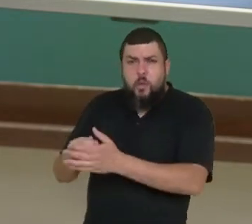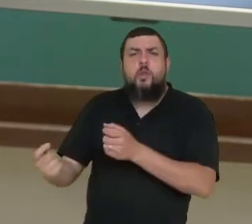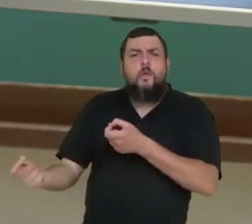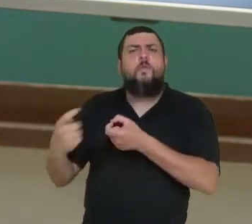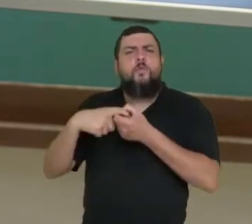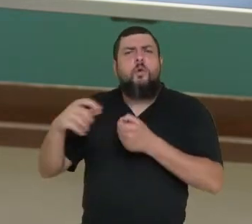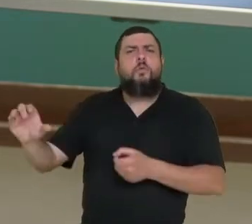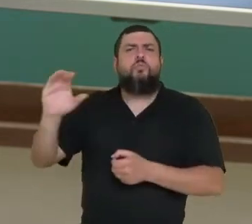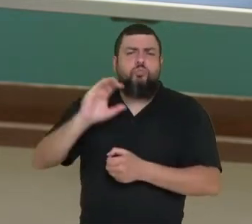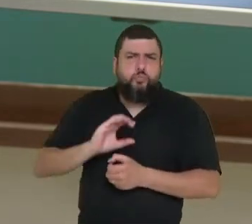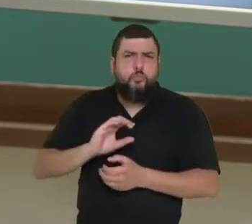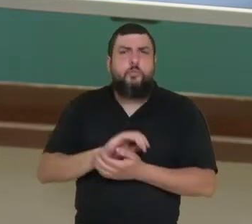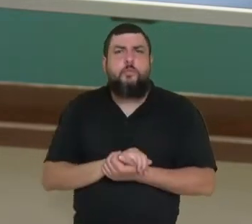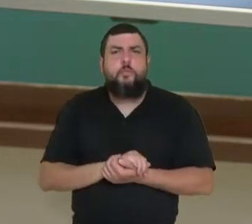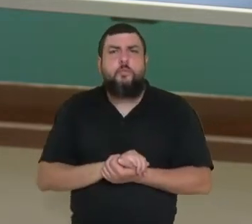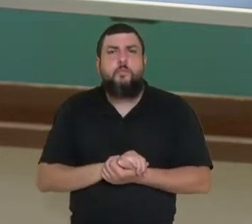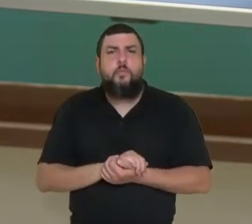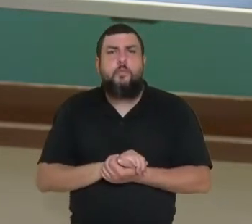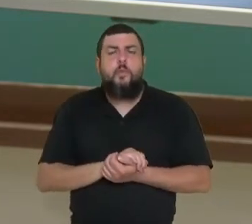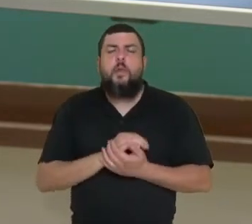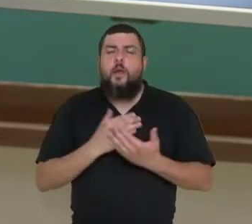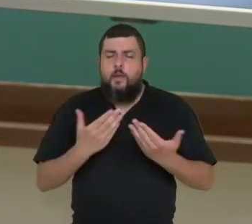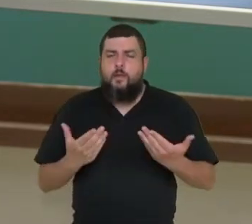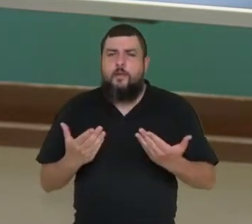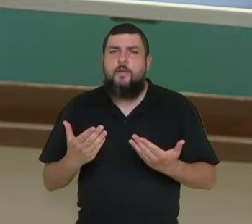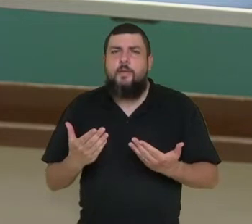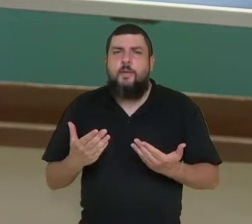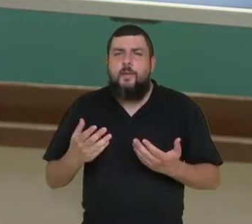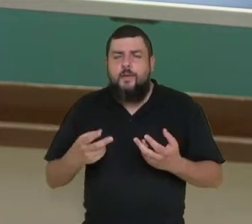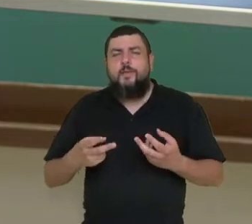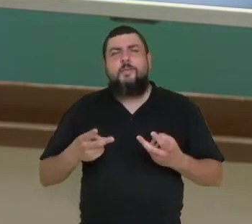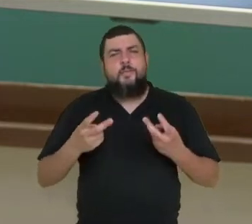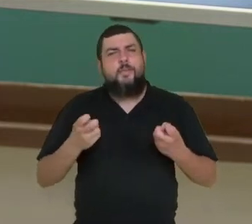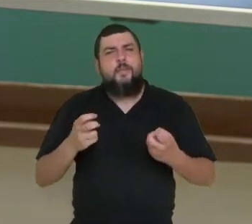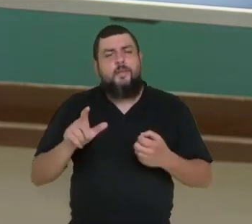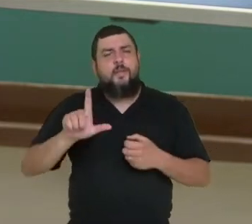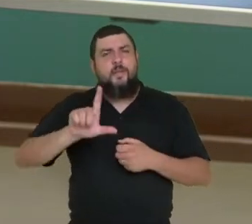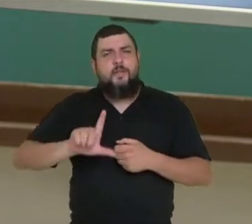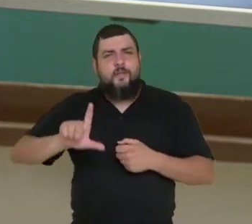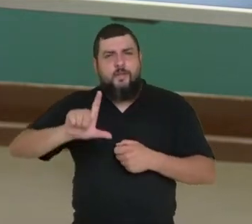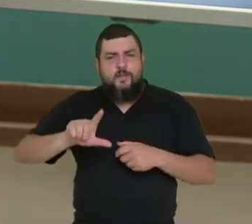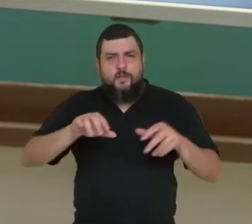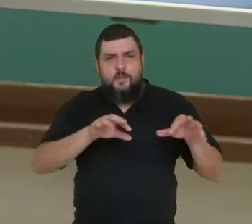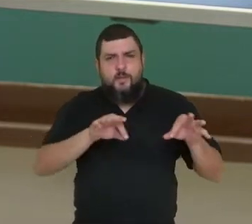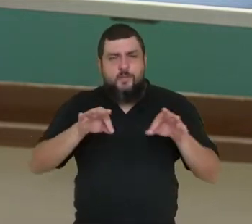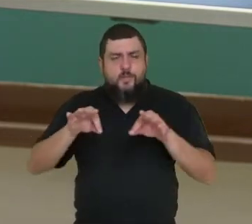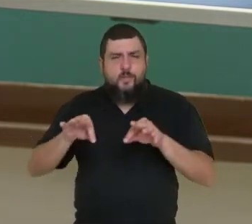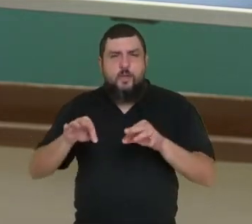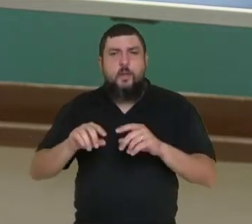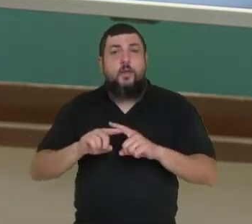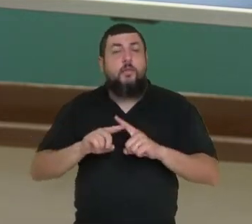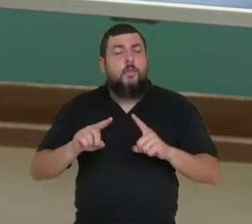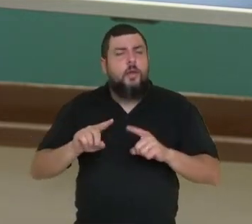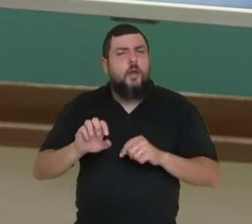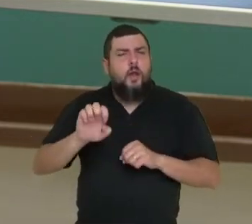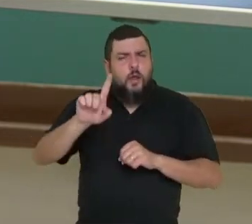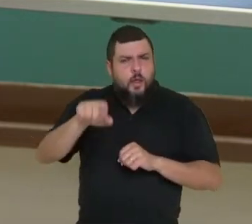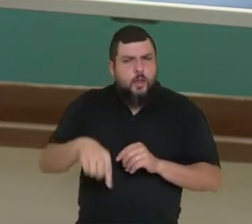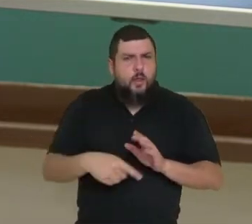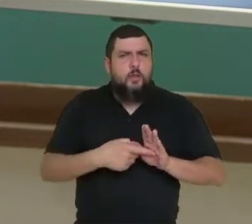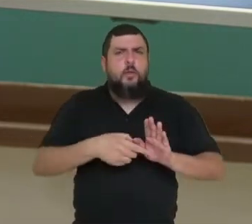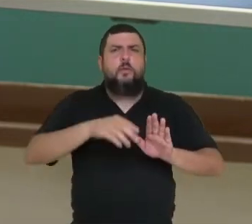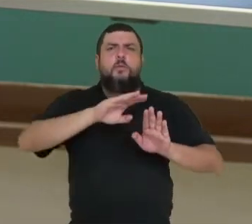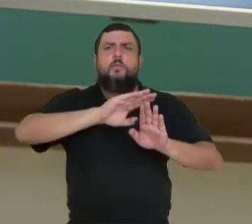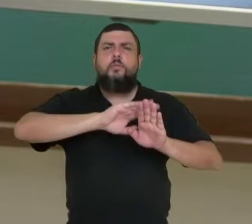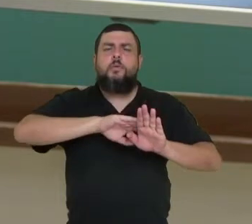pagamento, certo? Então vejam que essa é uma literatura de cordel que se propõe a ter aí uma dimensão pedagógica, né, na medida